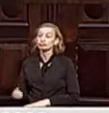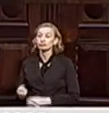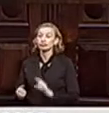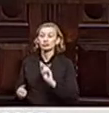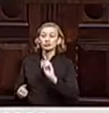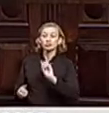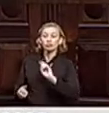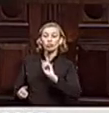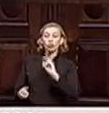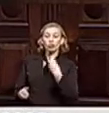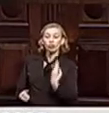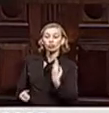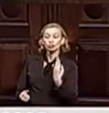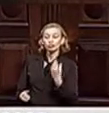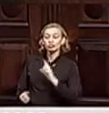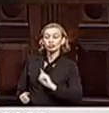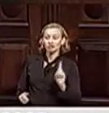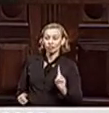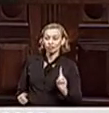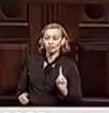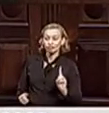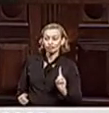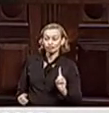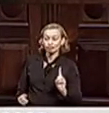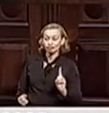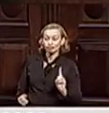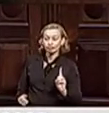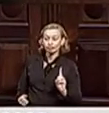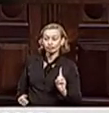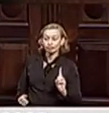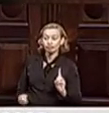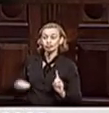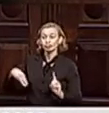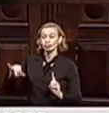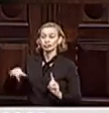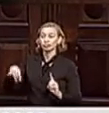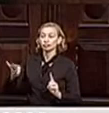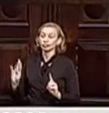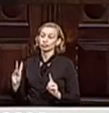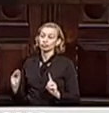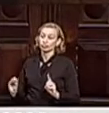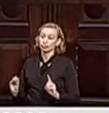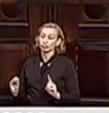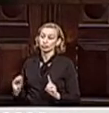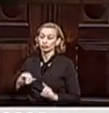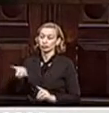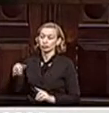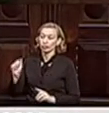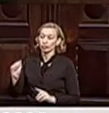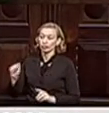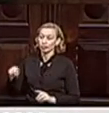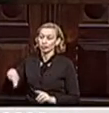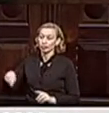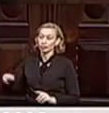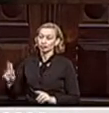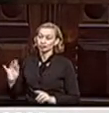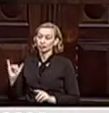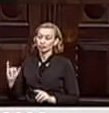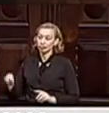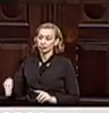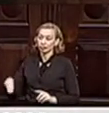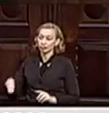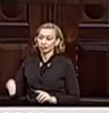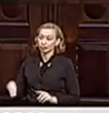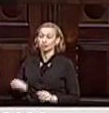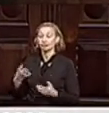E é preciso recuperar na memória que o ministro Joaquim Barbosa, que defendia a prisão de